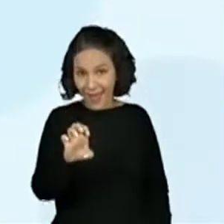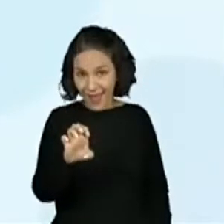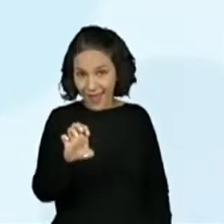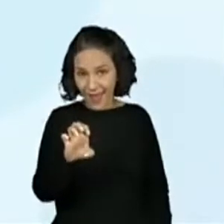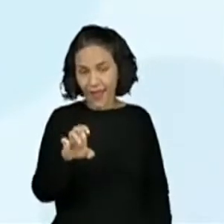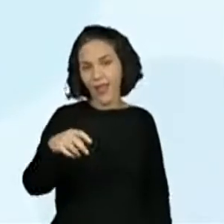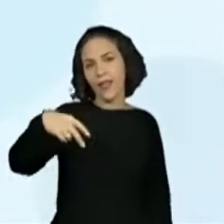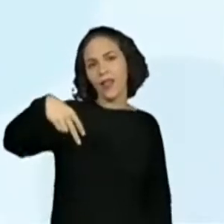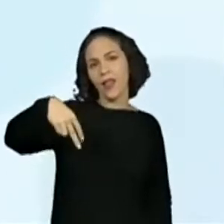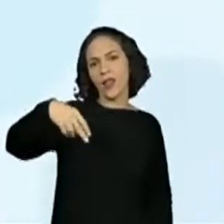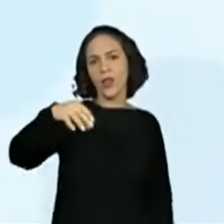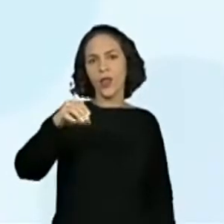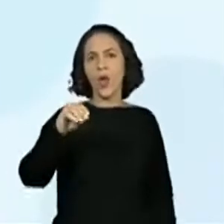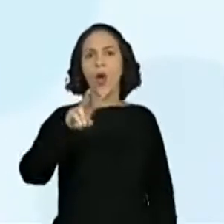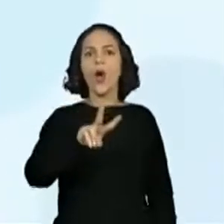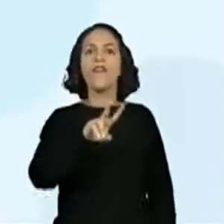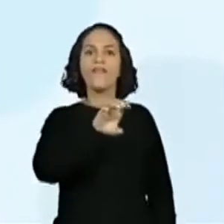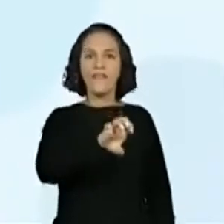9.